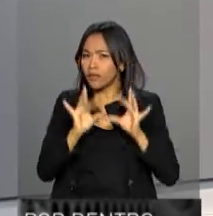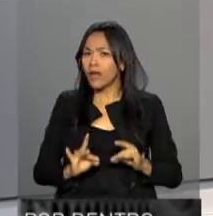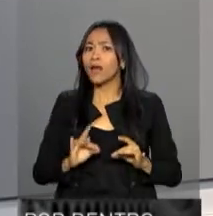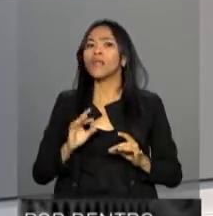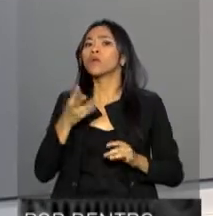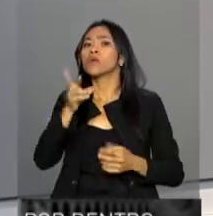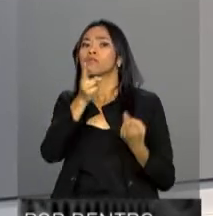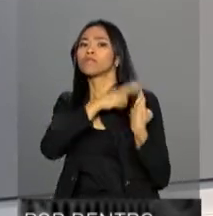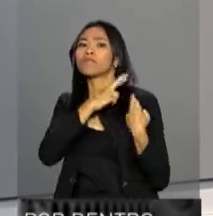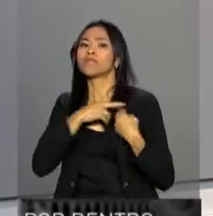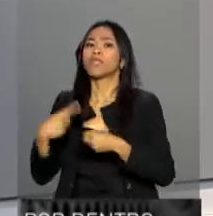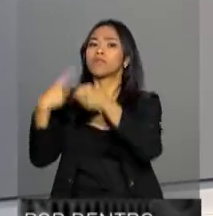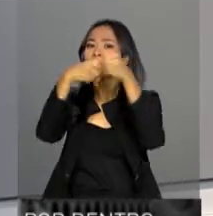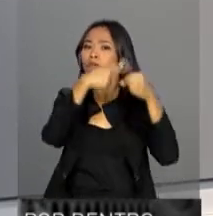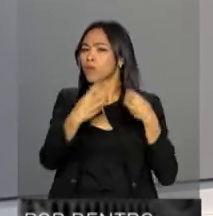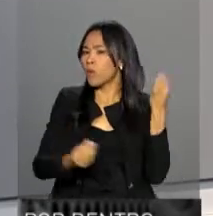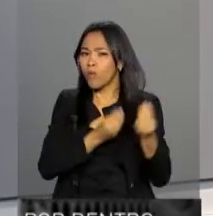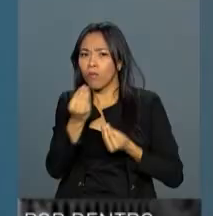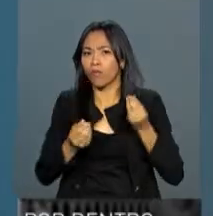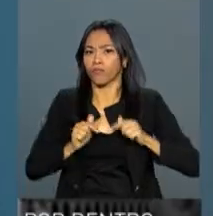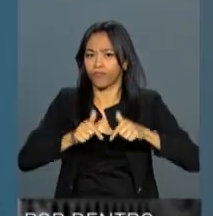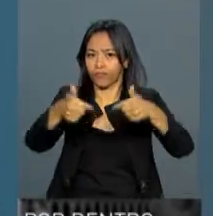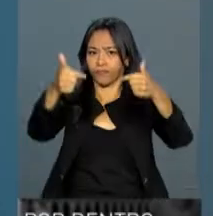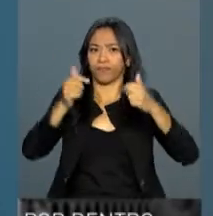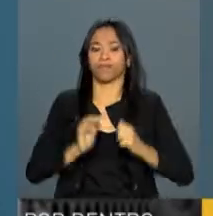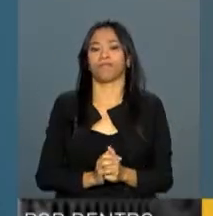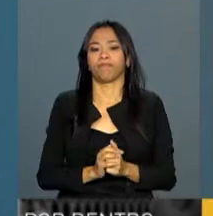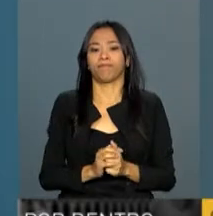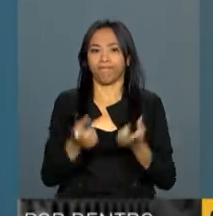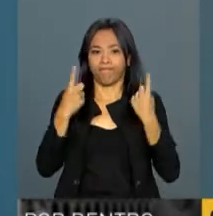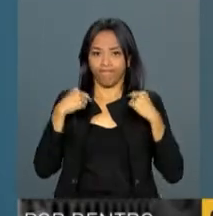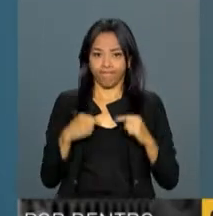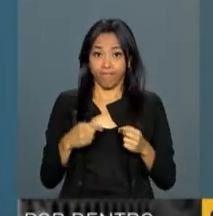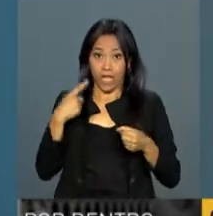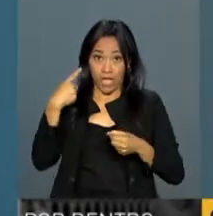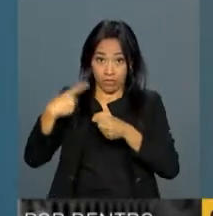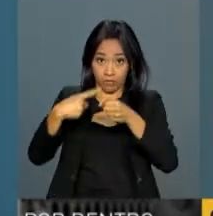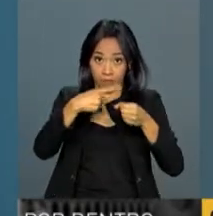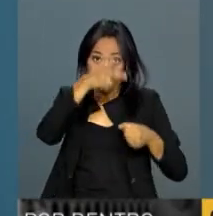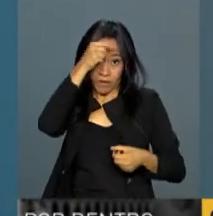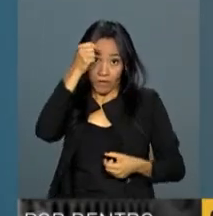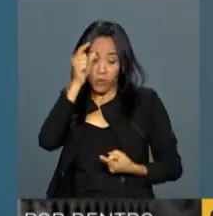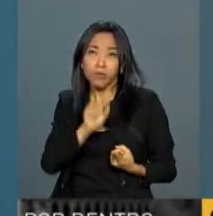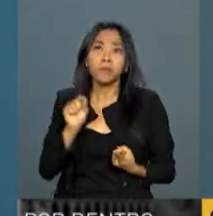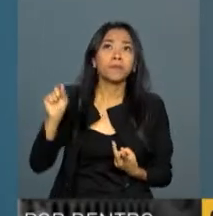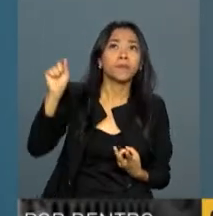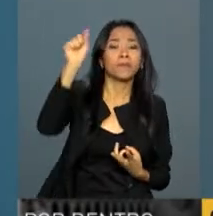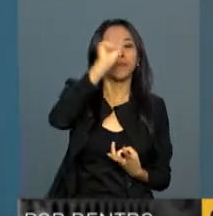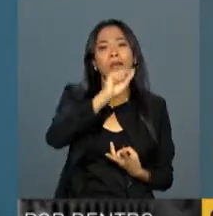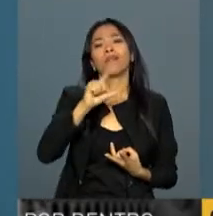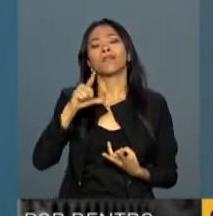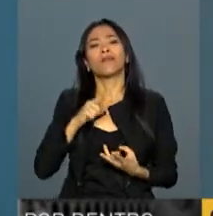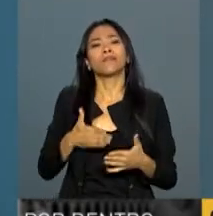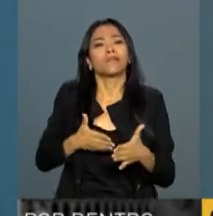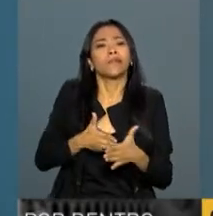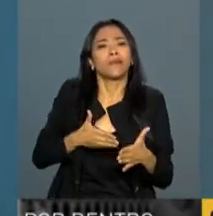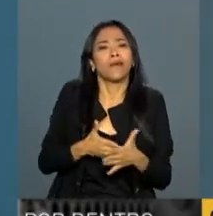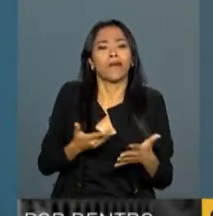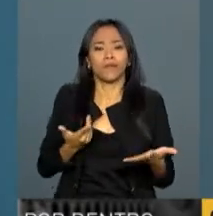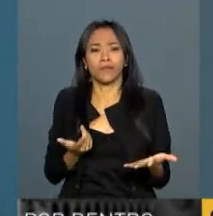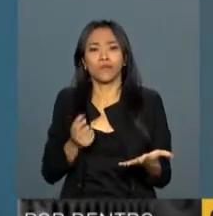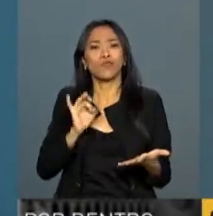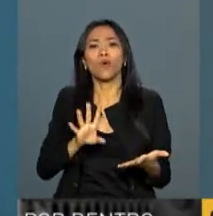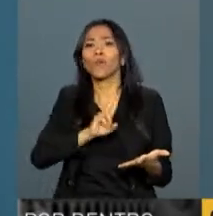na nova iniciativa as prefeituras até hoje elas têm se limitado a cadastrar as